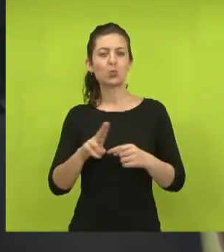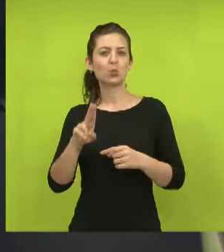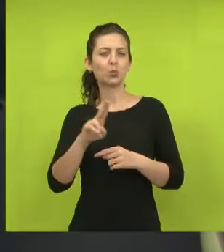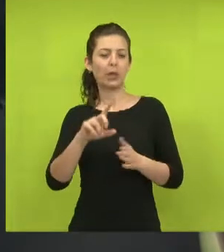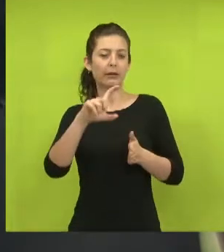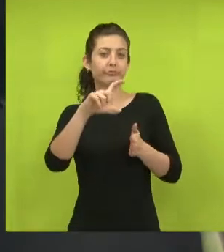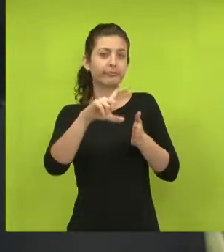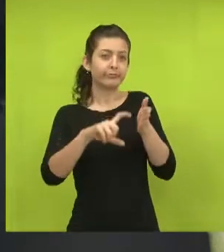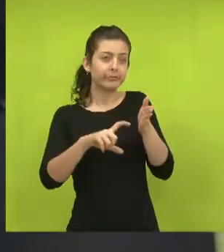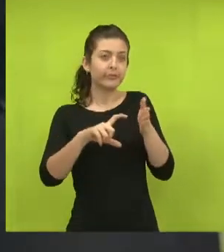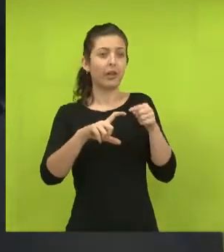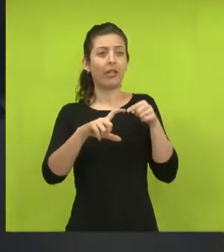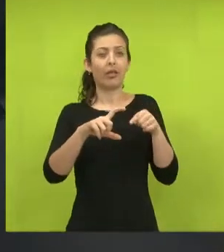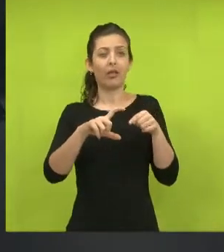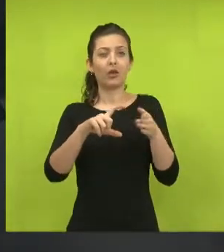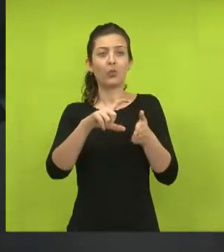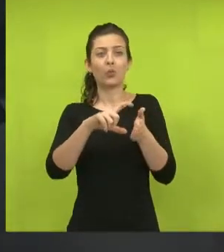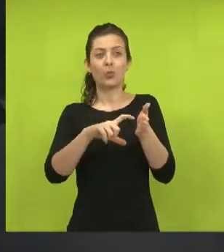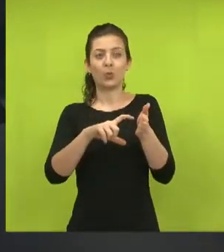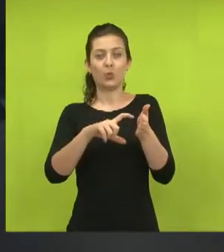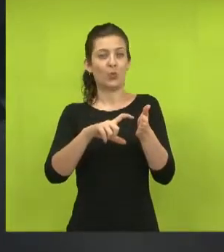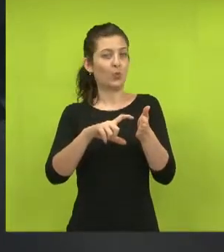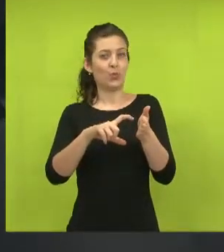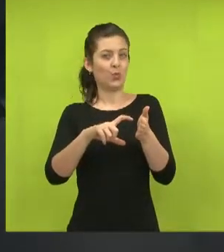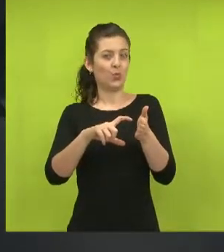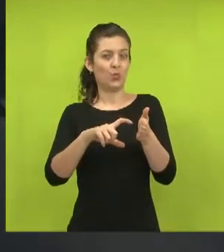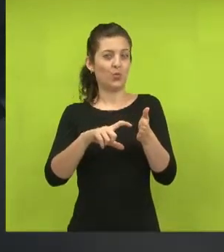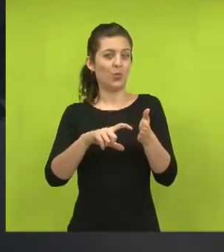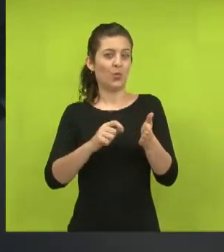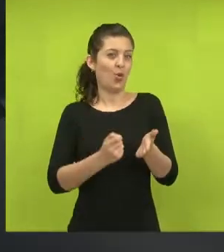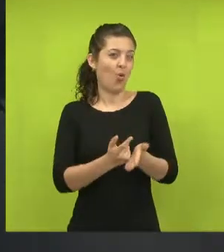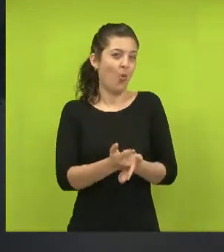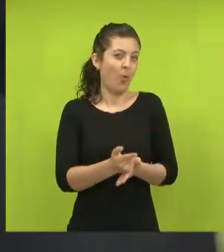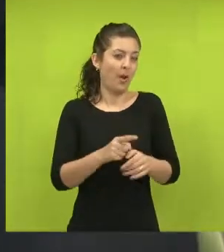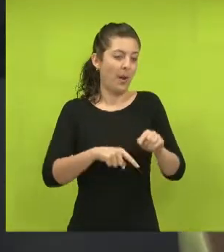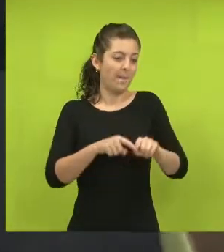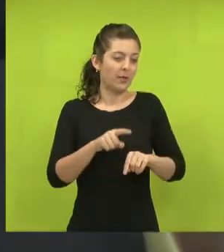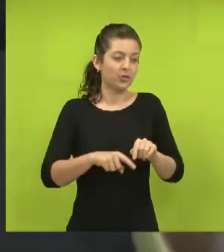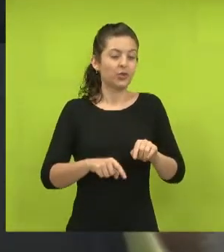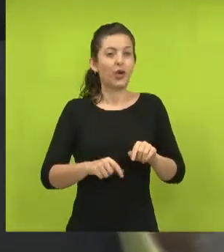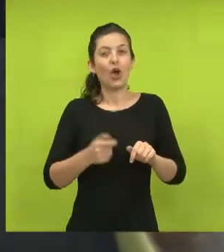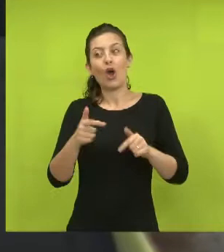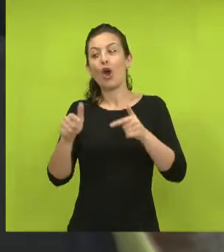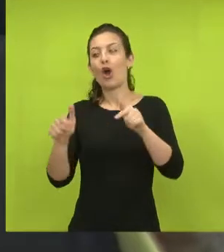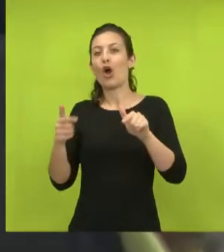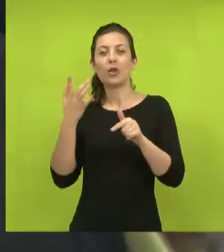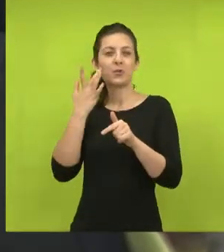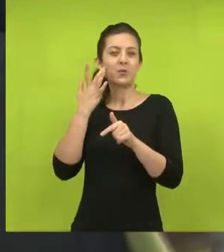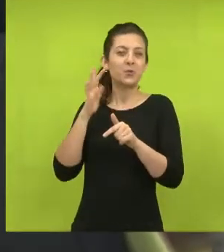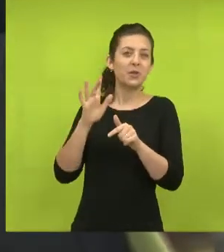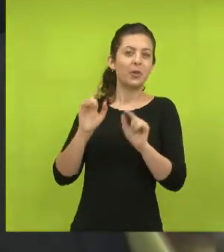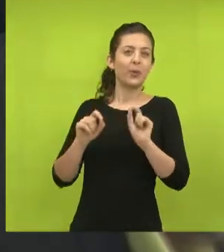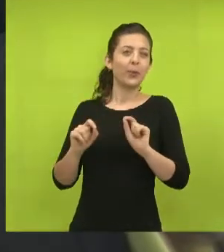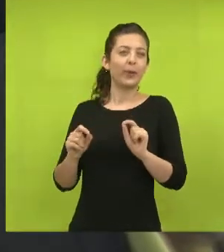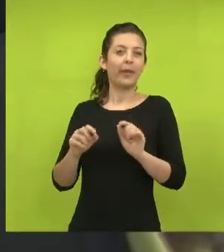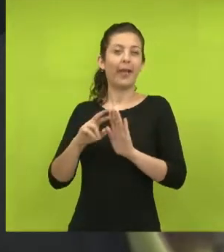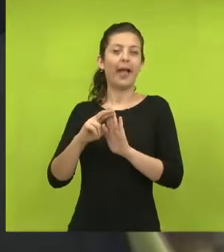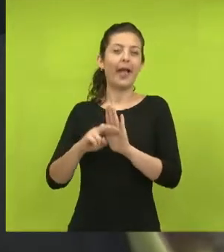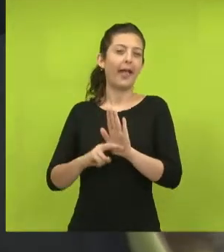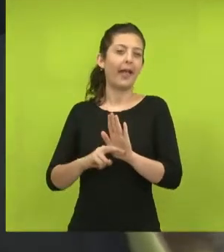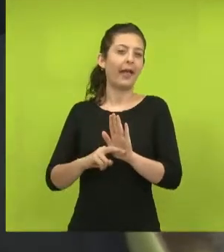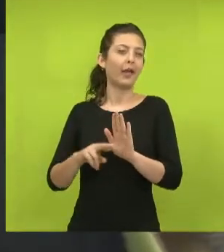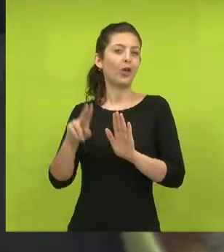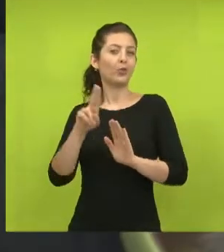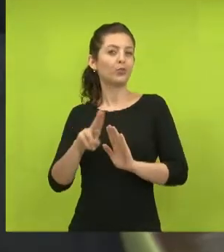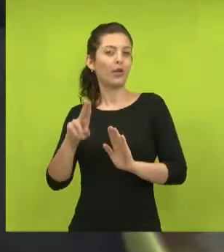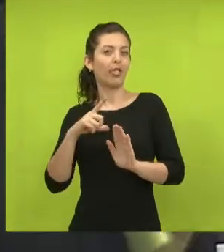esse cartão para não comprar os produtos natalinos, né? E às vezes para comprar outros produtos que a gente não sabe qual vai ser a regra, se isso